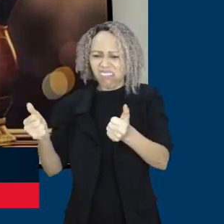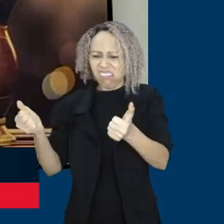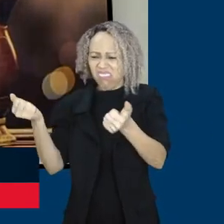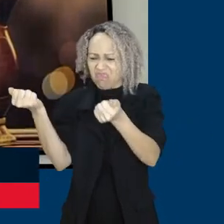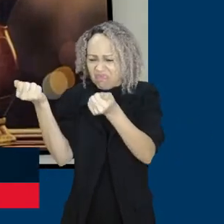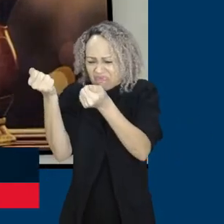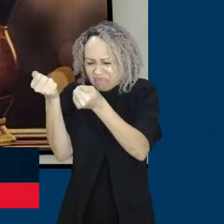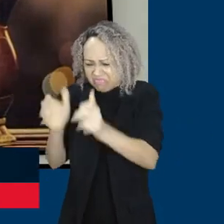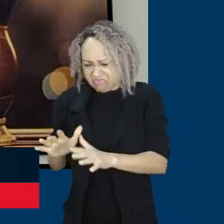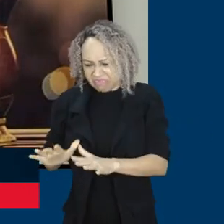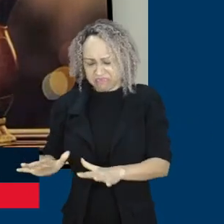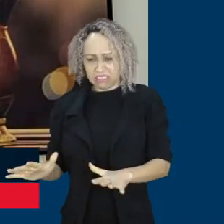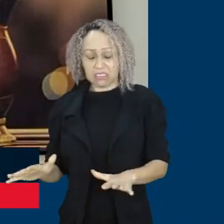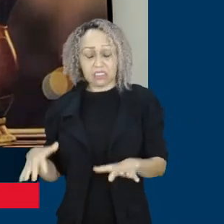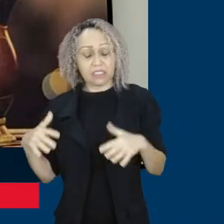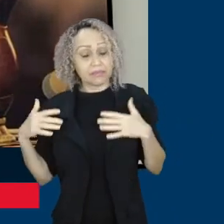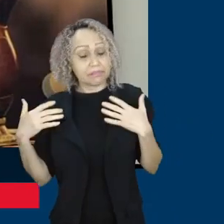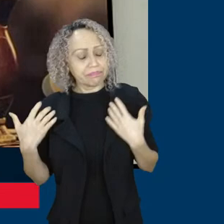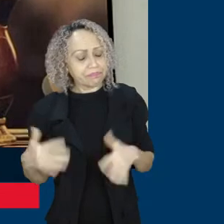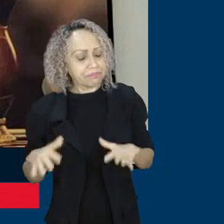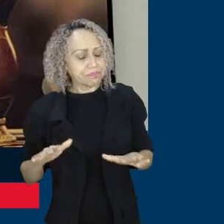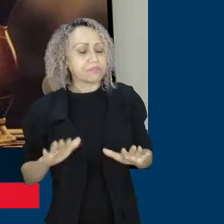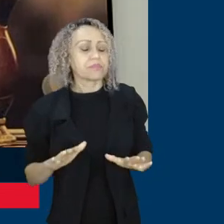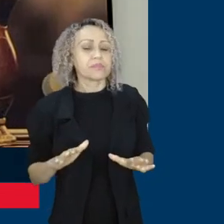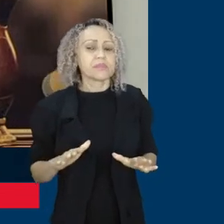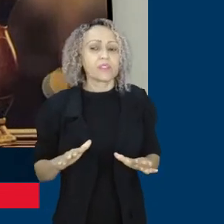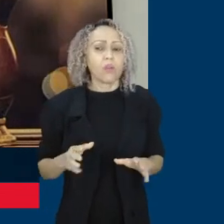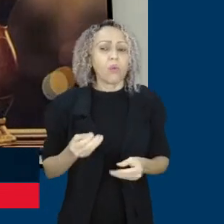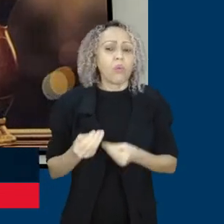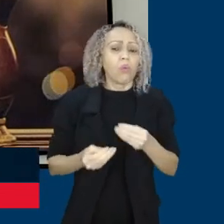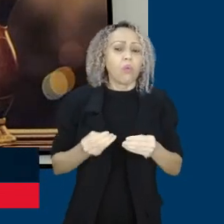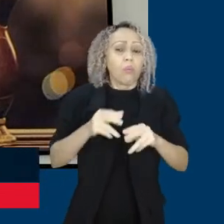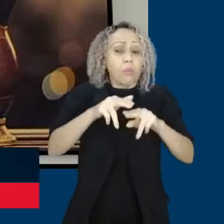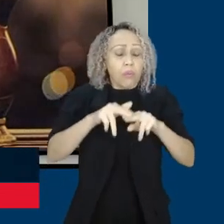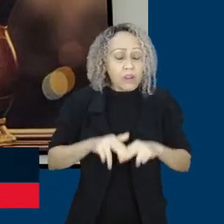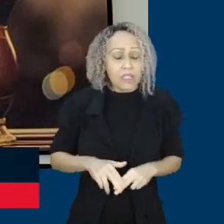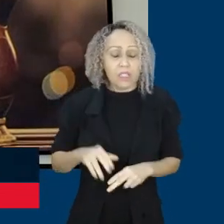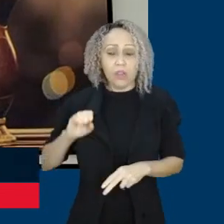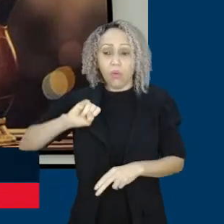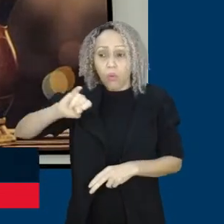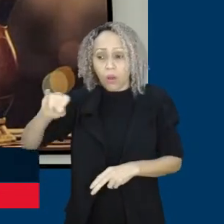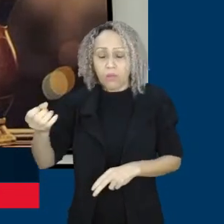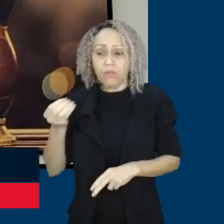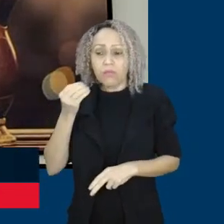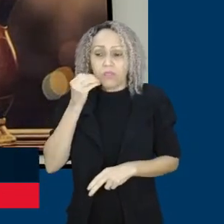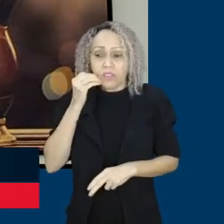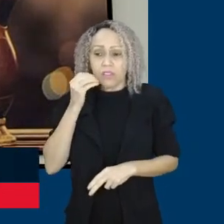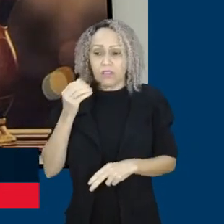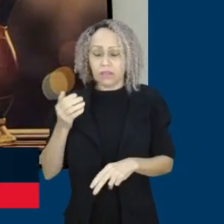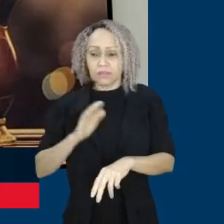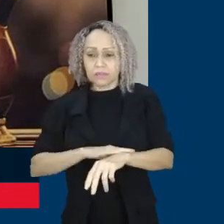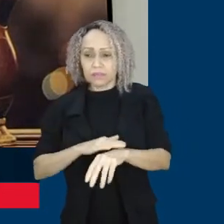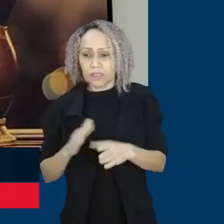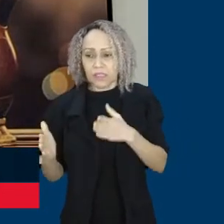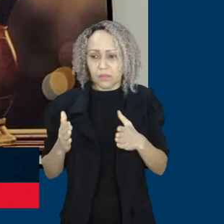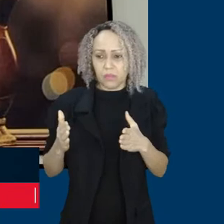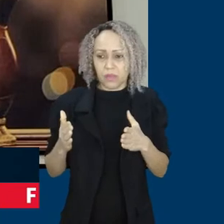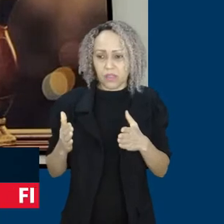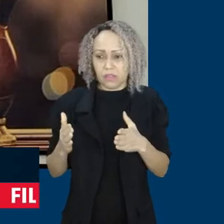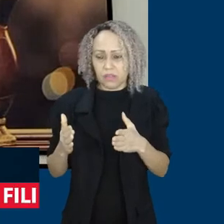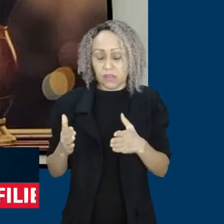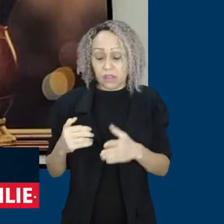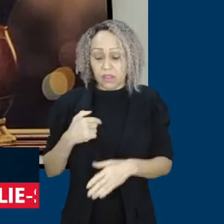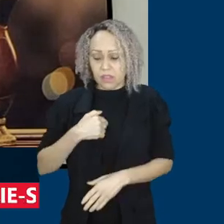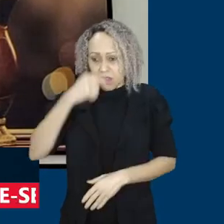areia por isso que eu aproveito esse momento e dizer que já falei duas três vezes na Tribuna e Senador nenhum